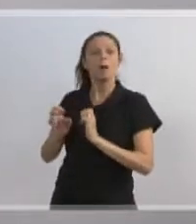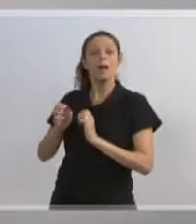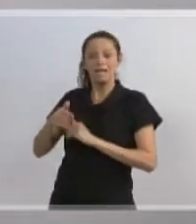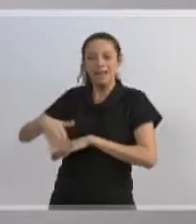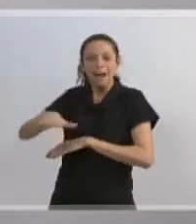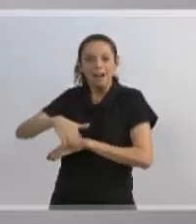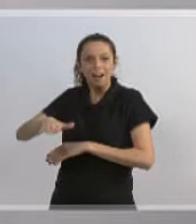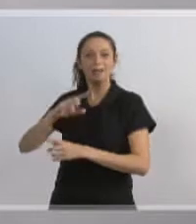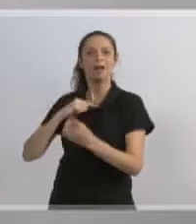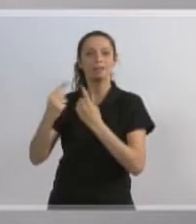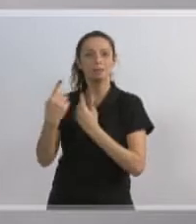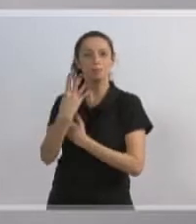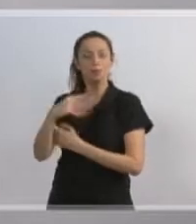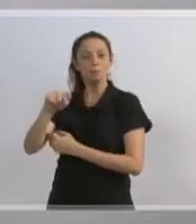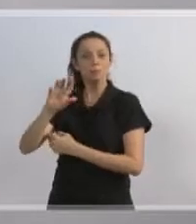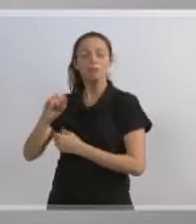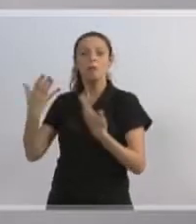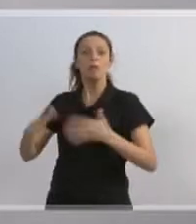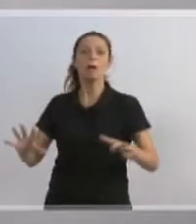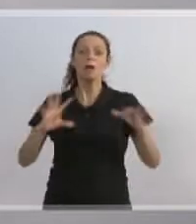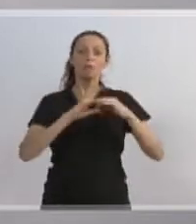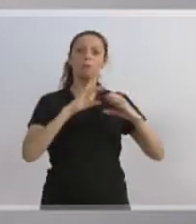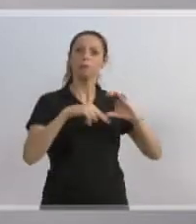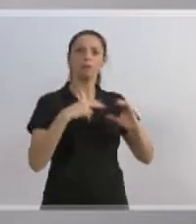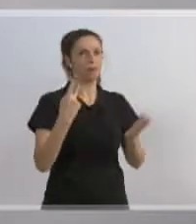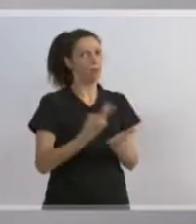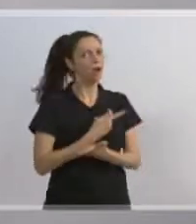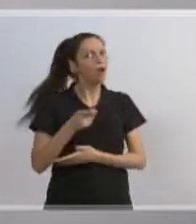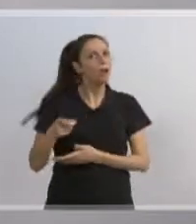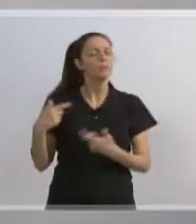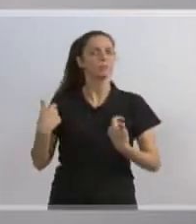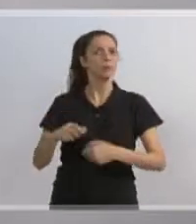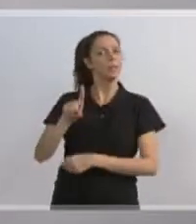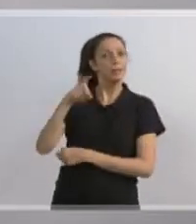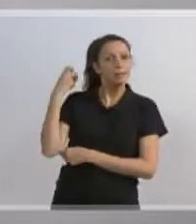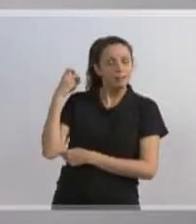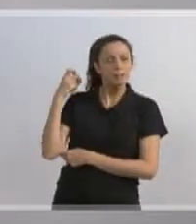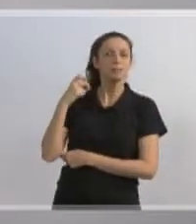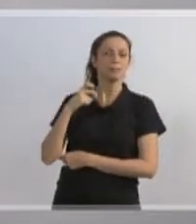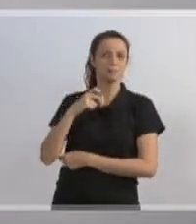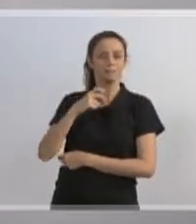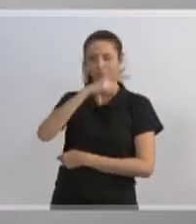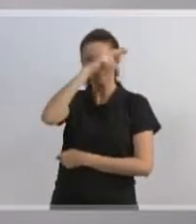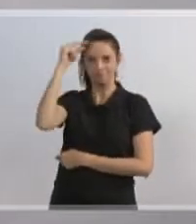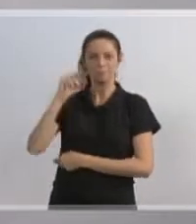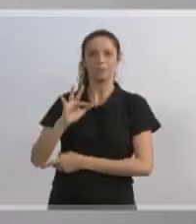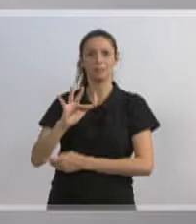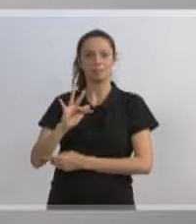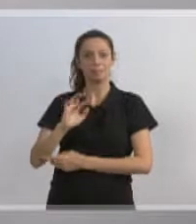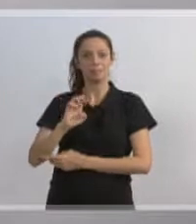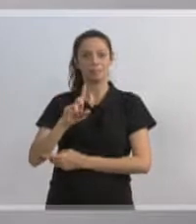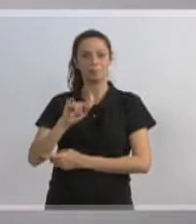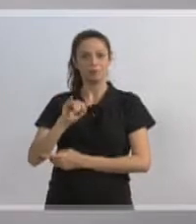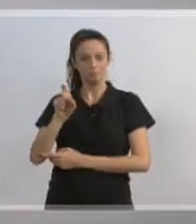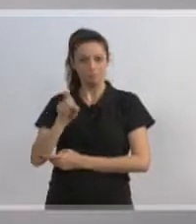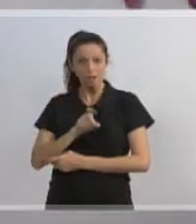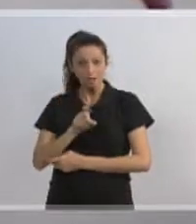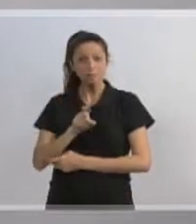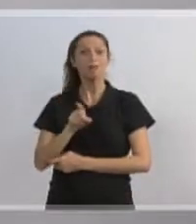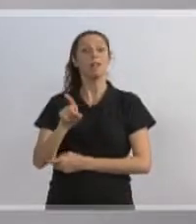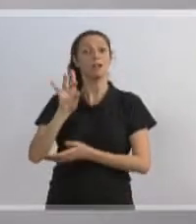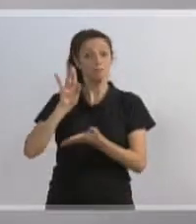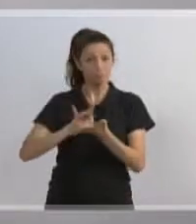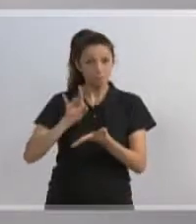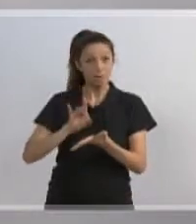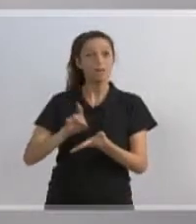da BR-470. Falei nessa casa e repito, o ex-prefeito Félix Tais, ele não fez nada para o vereador Zeca Bombeiro. Ele fez, foi para casa,